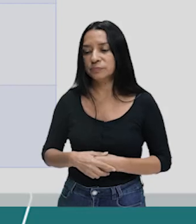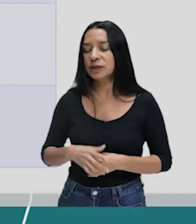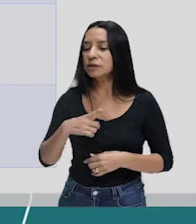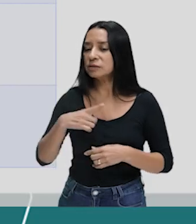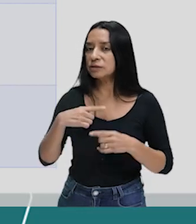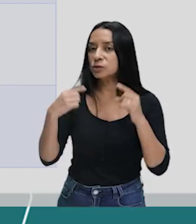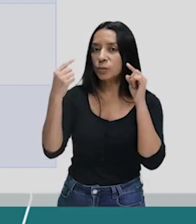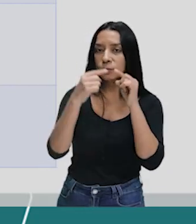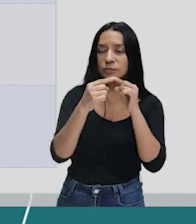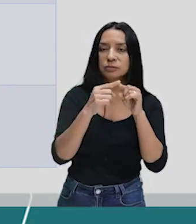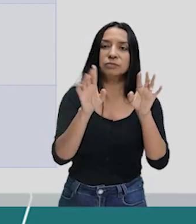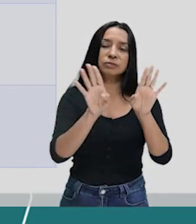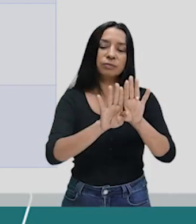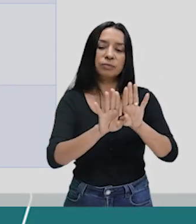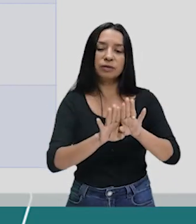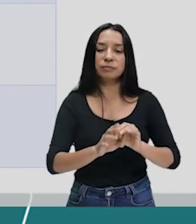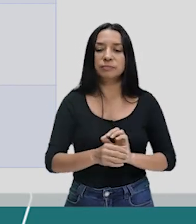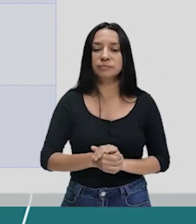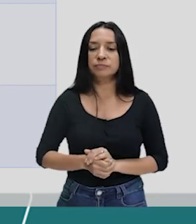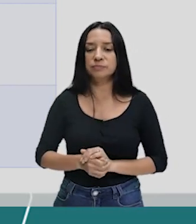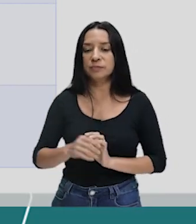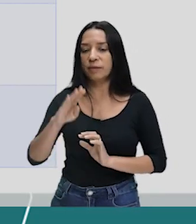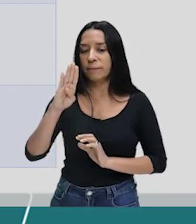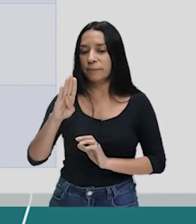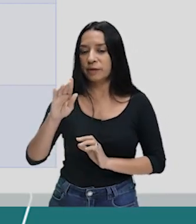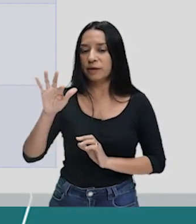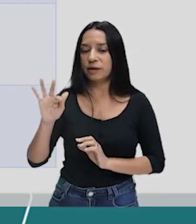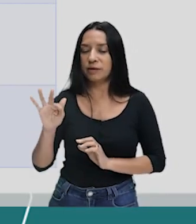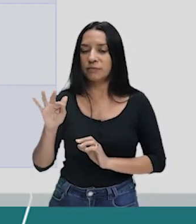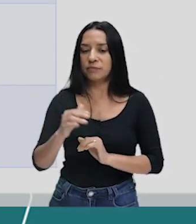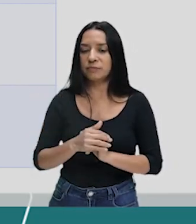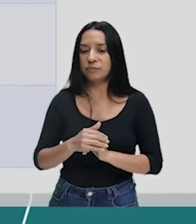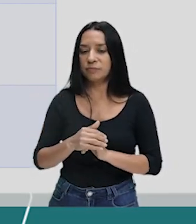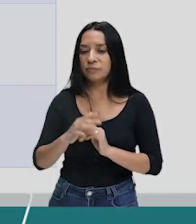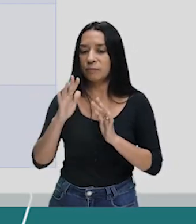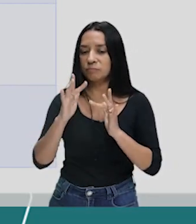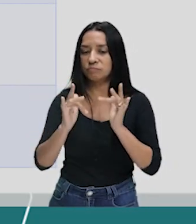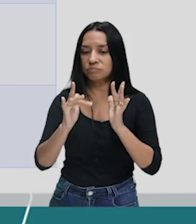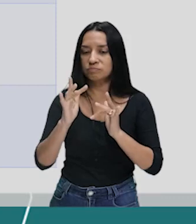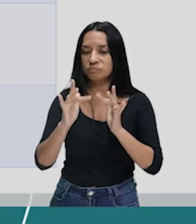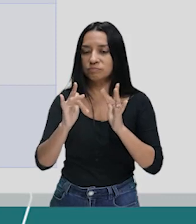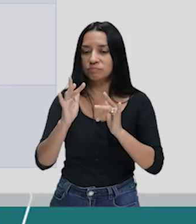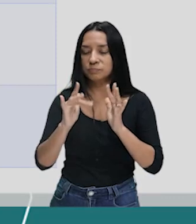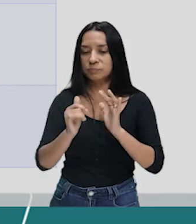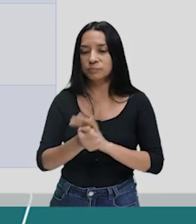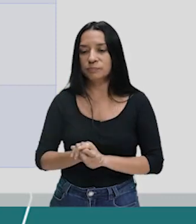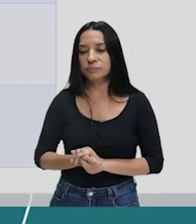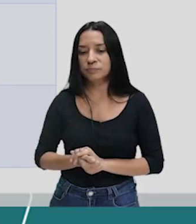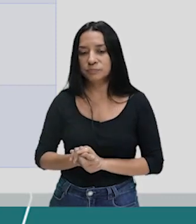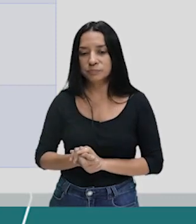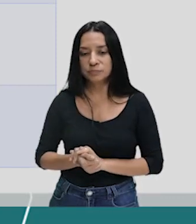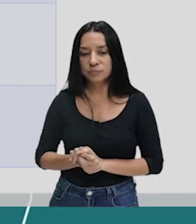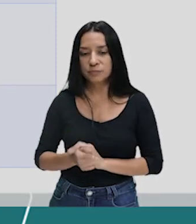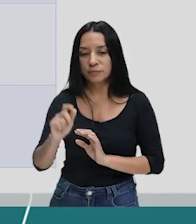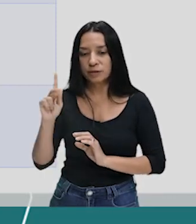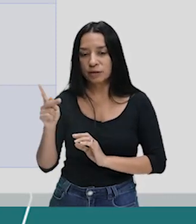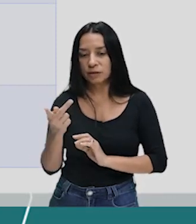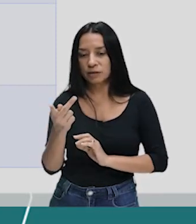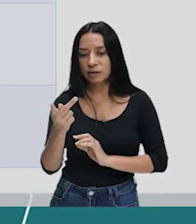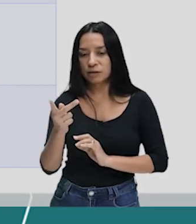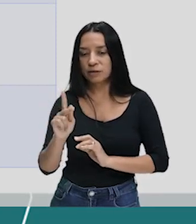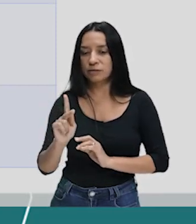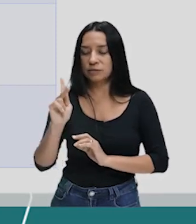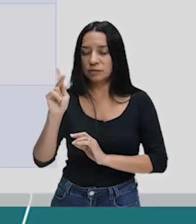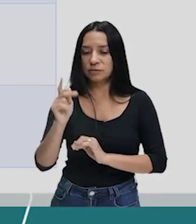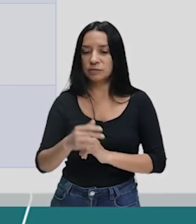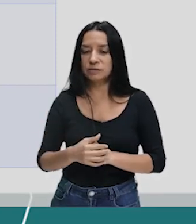combinações também. BF e GF, namorado ou namorada. H e o K, hugs and